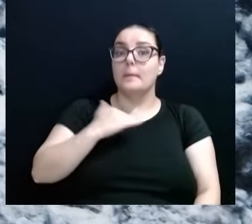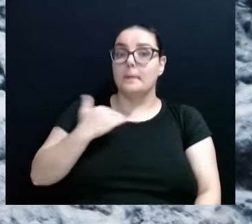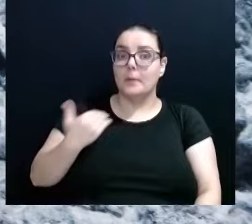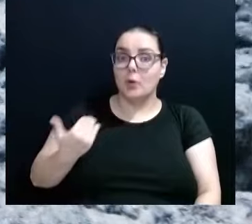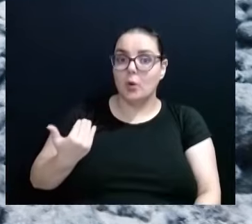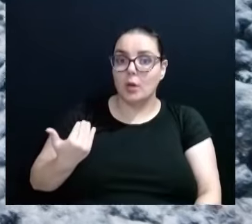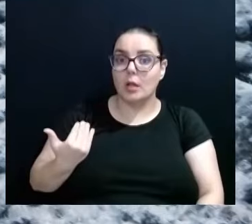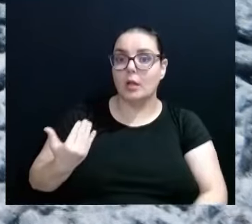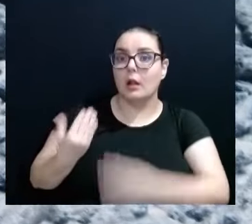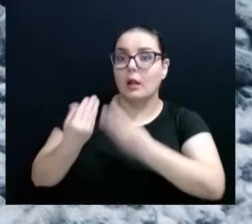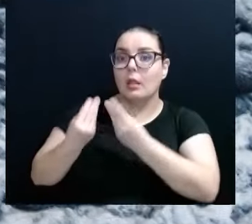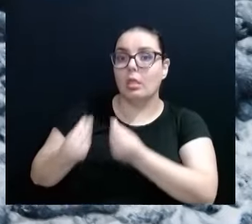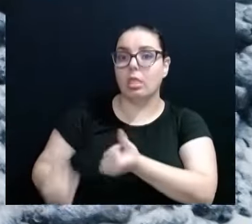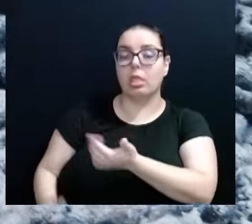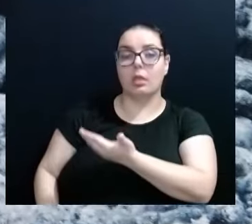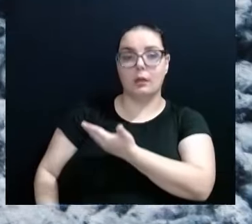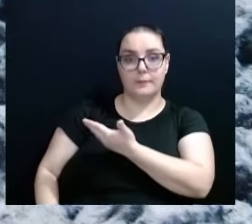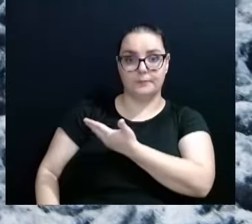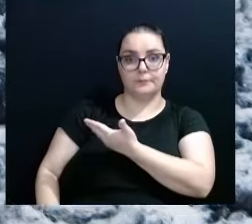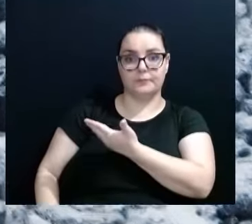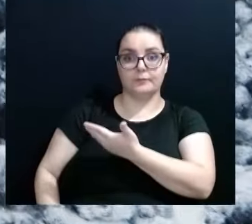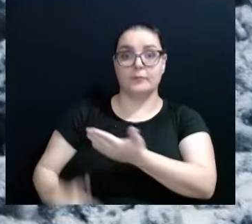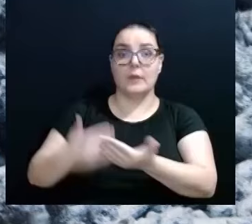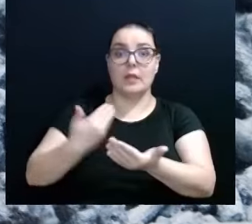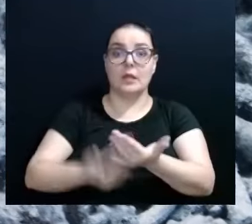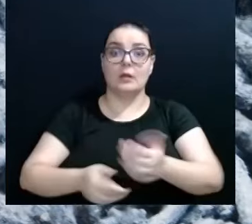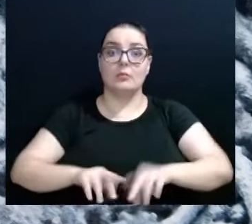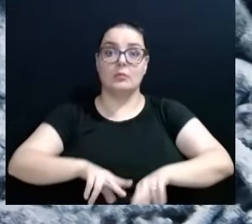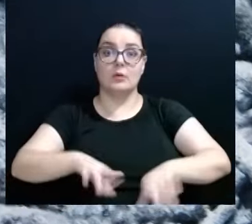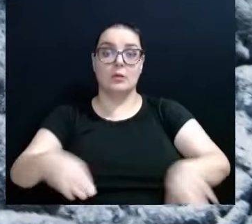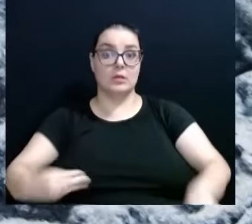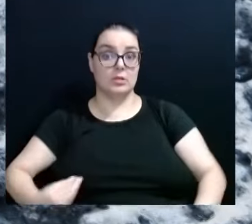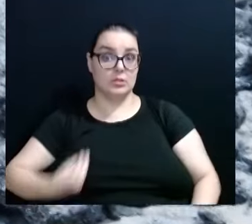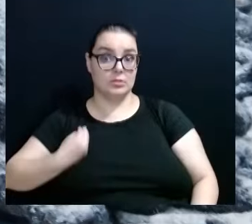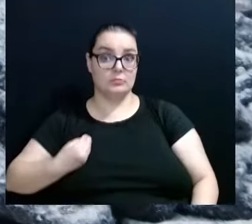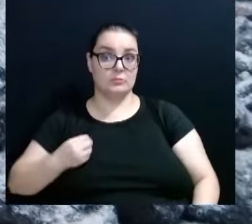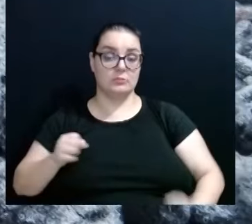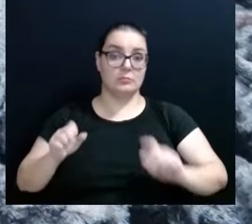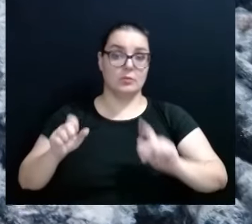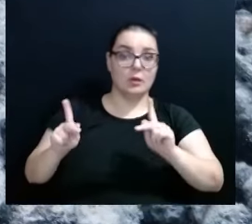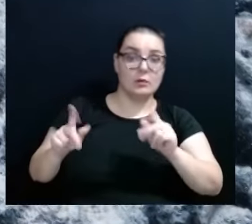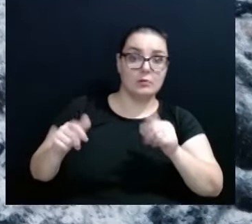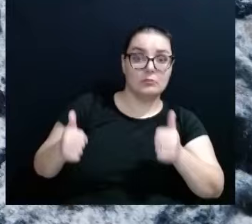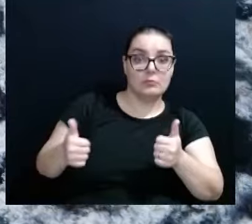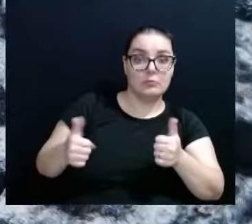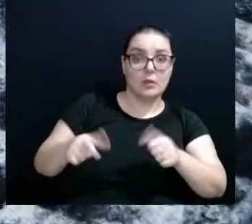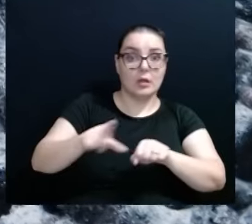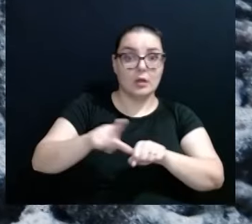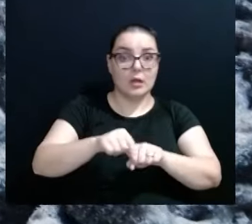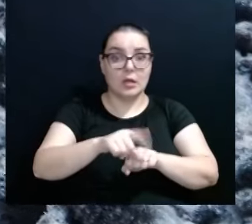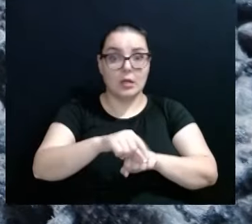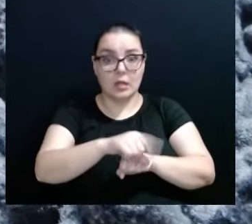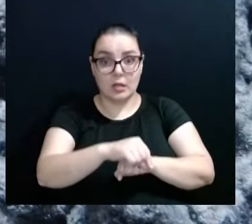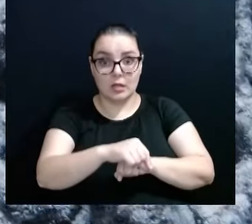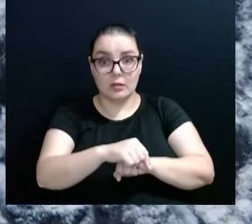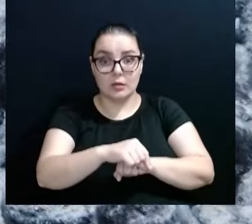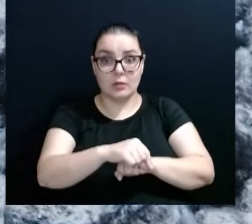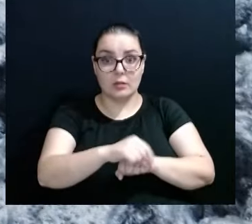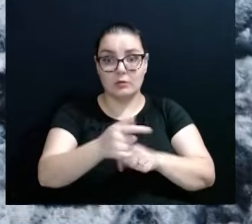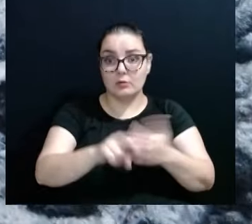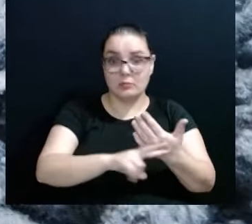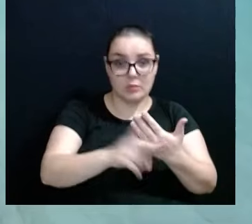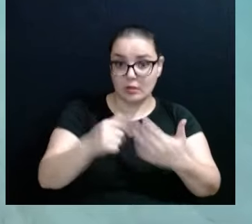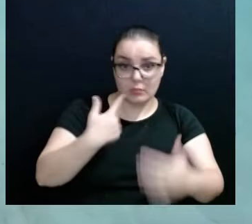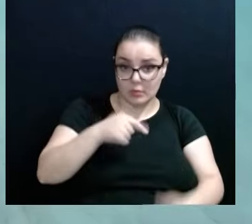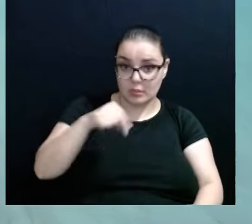corais morrem, né? Então, assim, a gente perde essa diversidade de vida, mas tudo bem, a gente quer argumentar que isso não